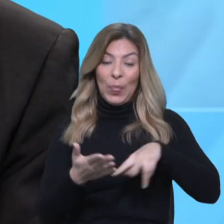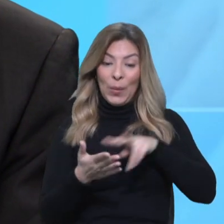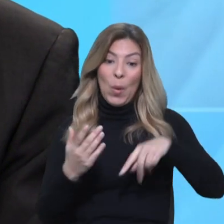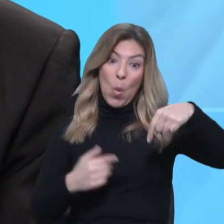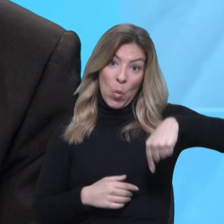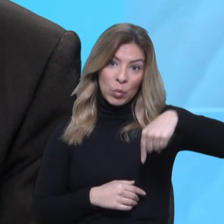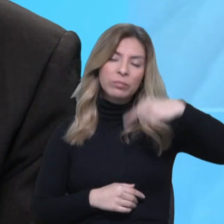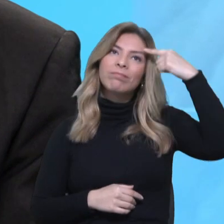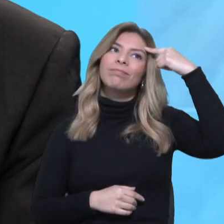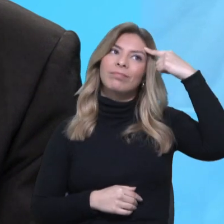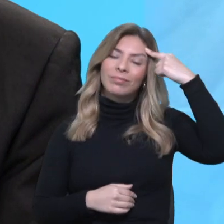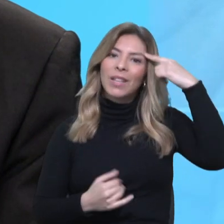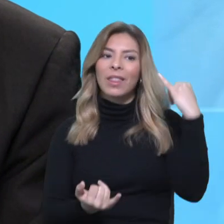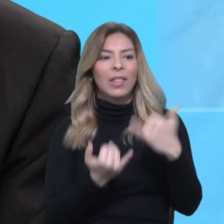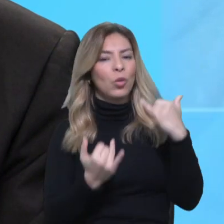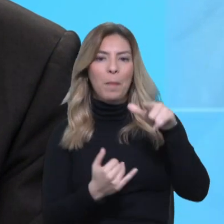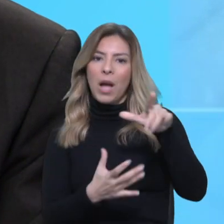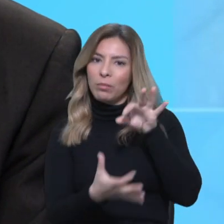pensei precisamente nisso.